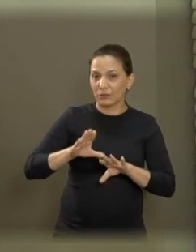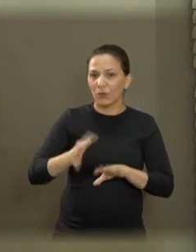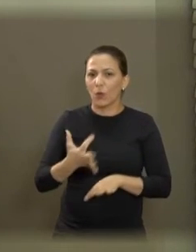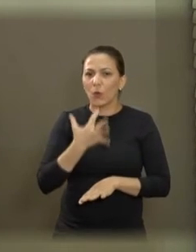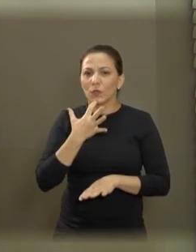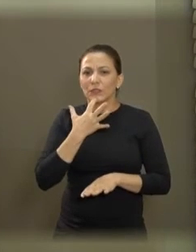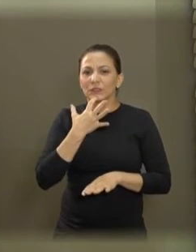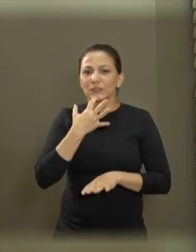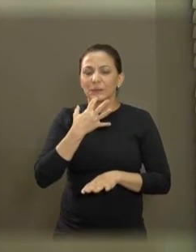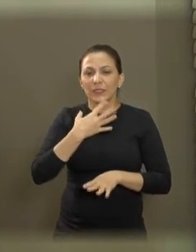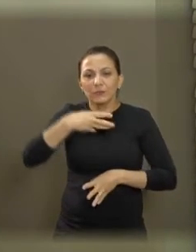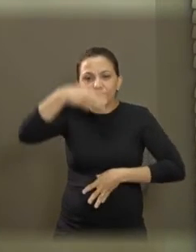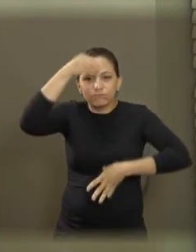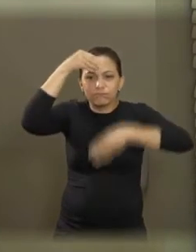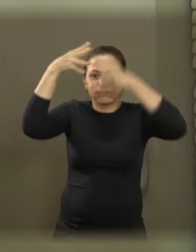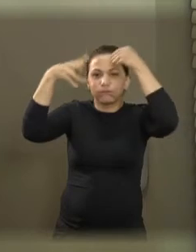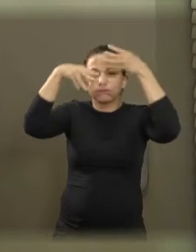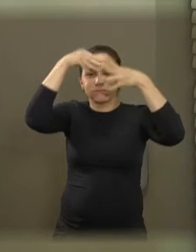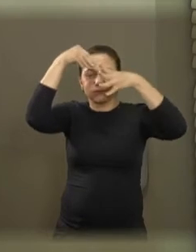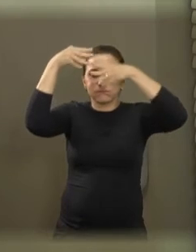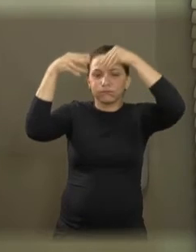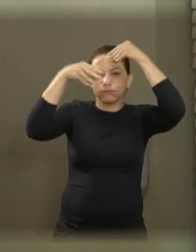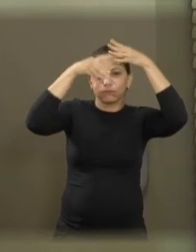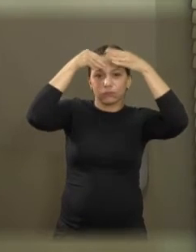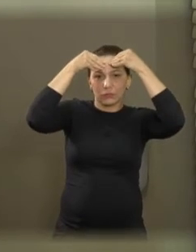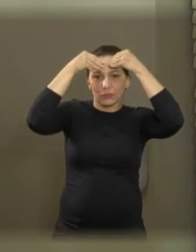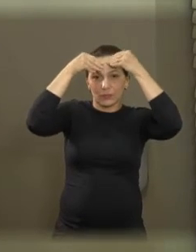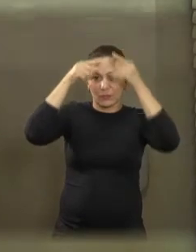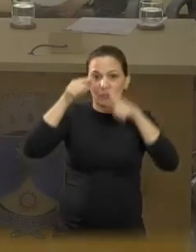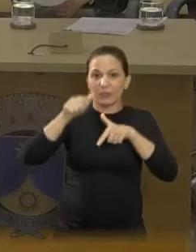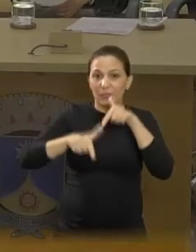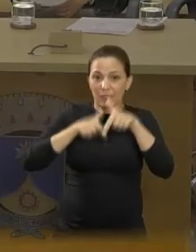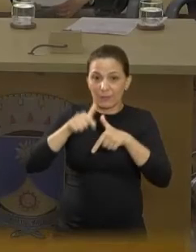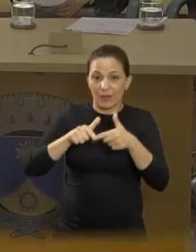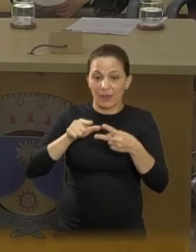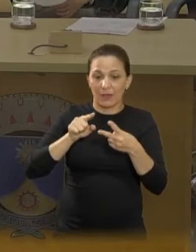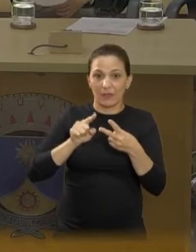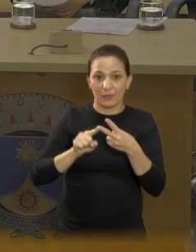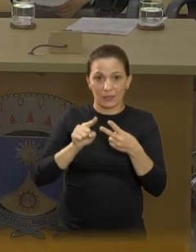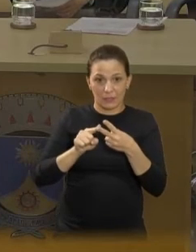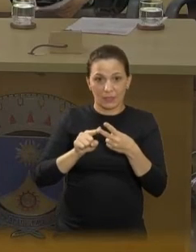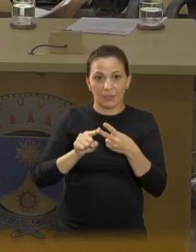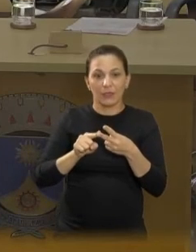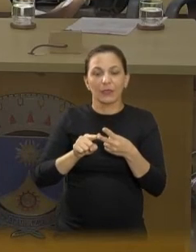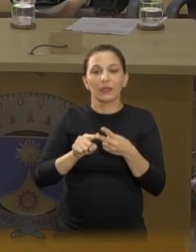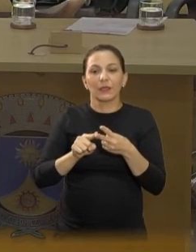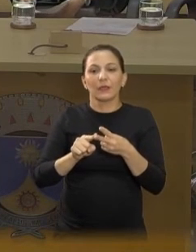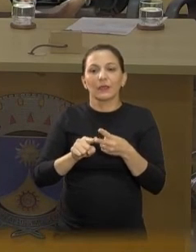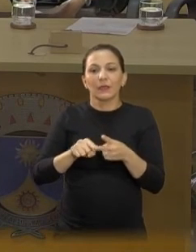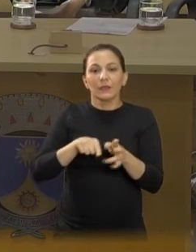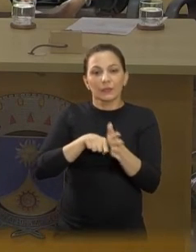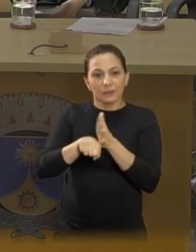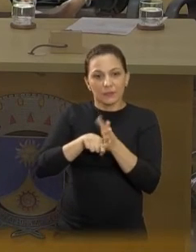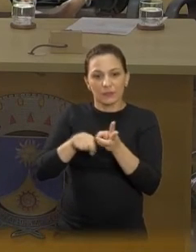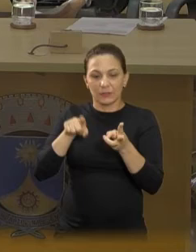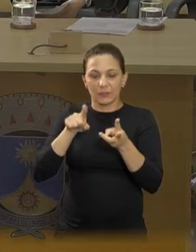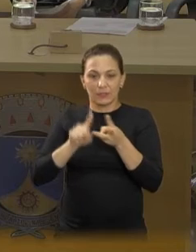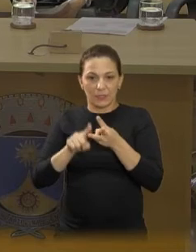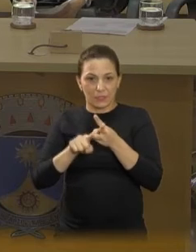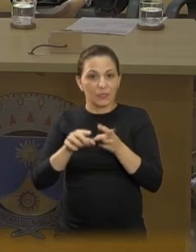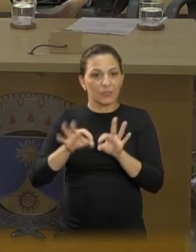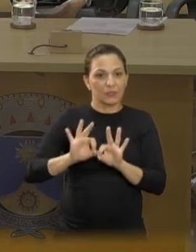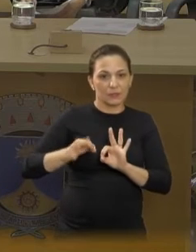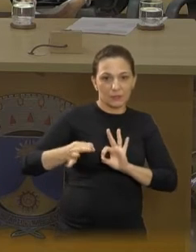bagagem para trabalhar na pesquisa e na extensão. E na extensão, eu resgato que